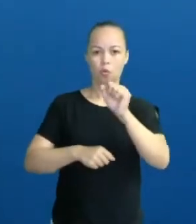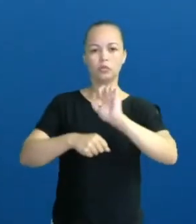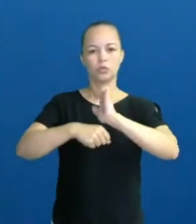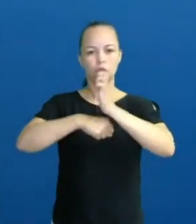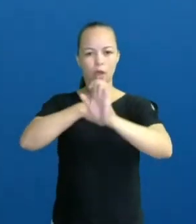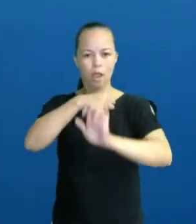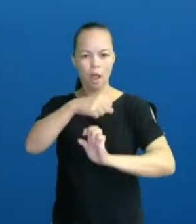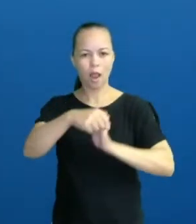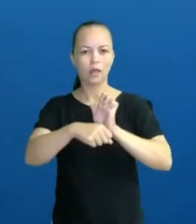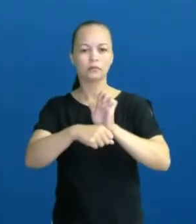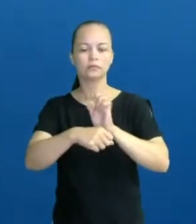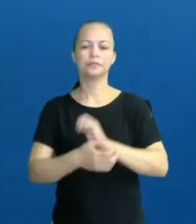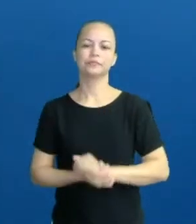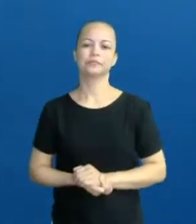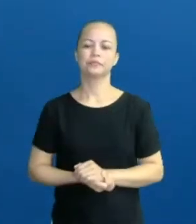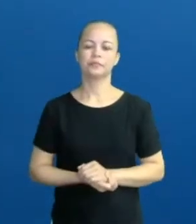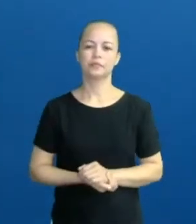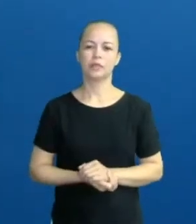favor, produção.